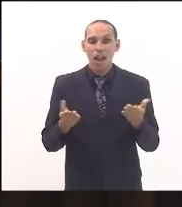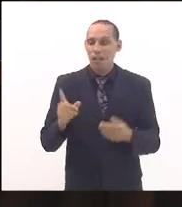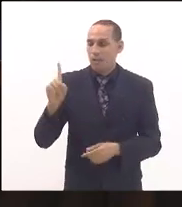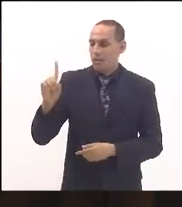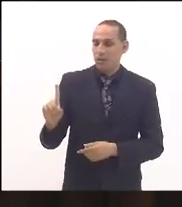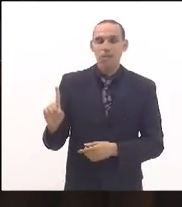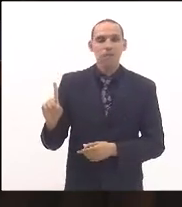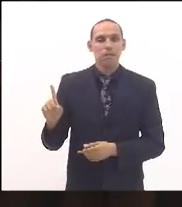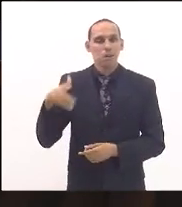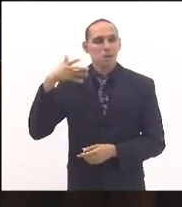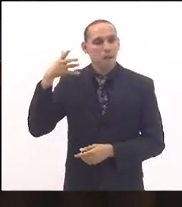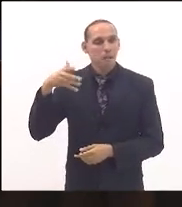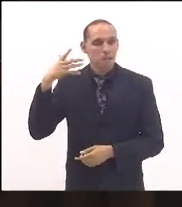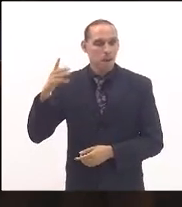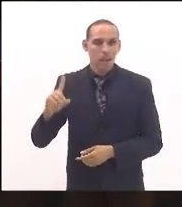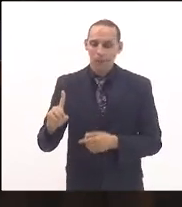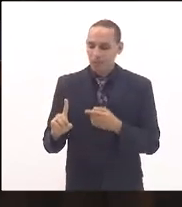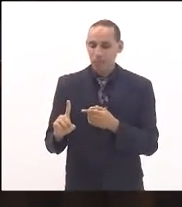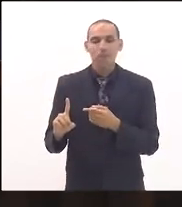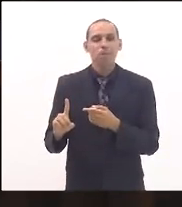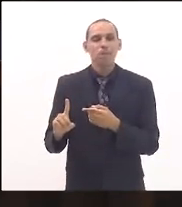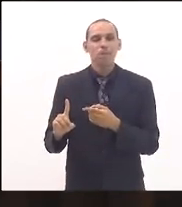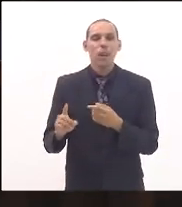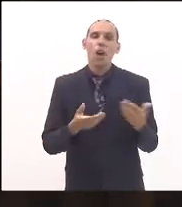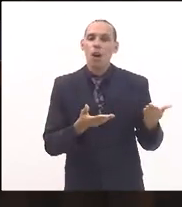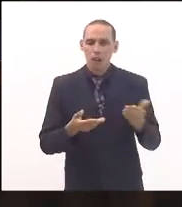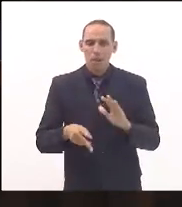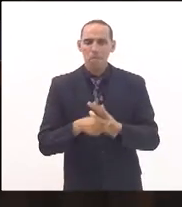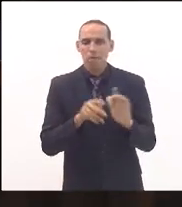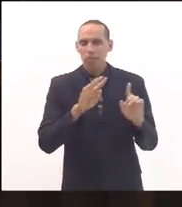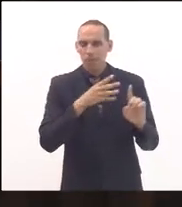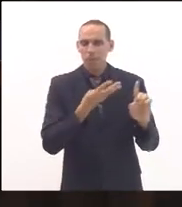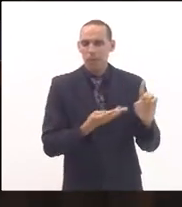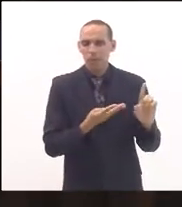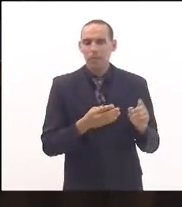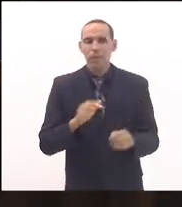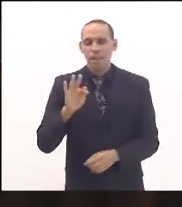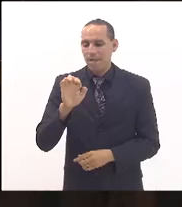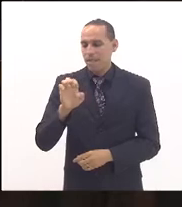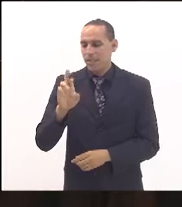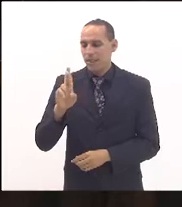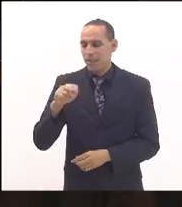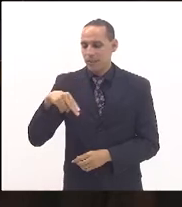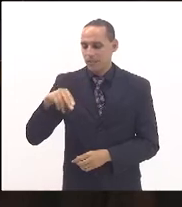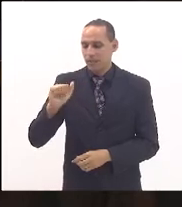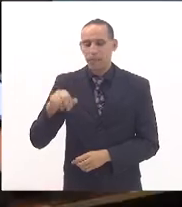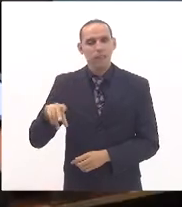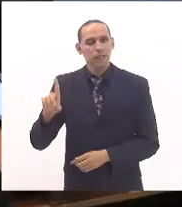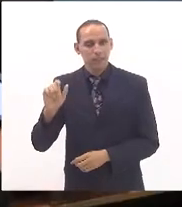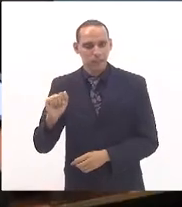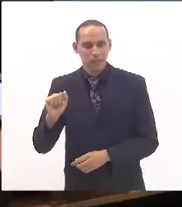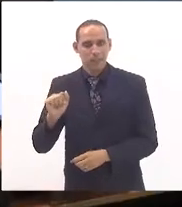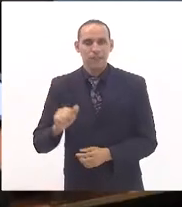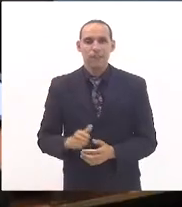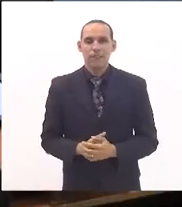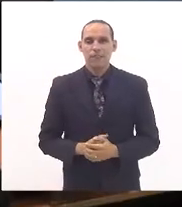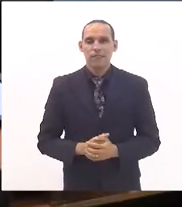também essa convidada da homenageada Fernanda Fraga